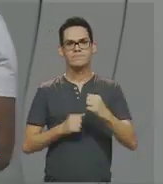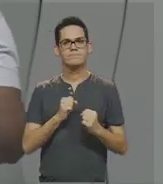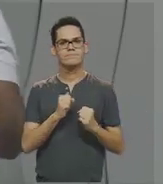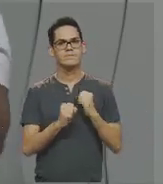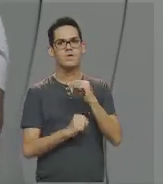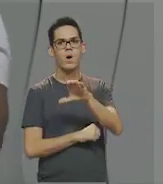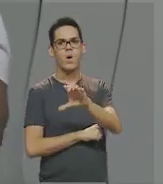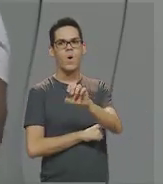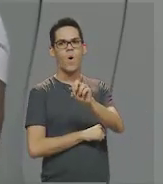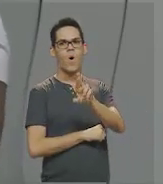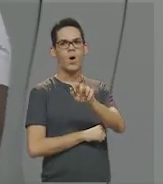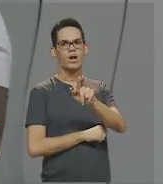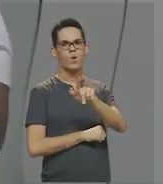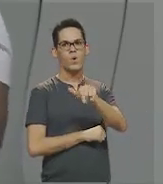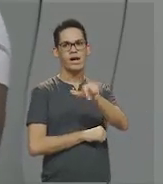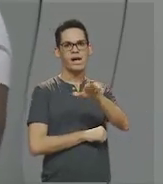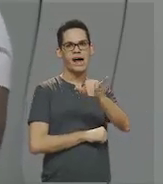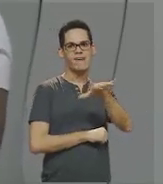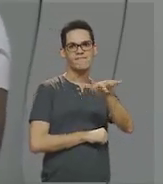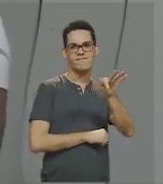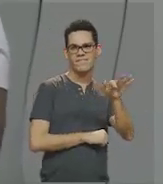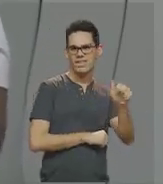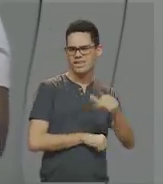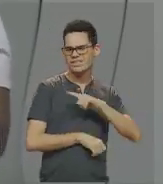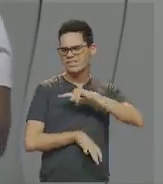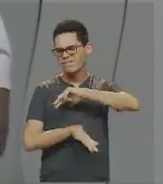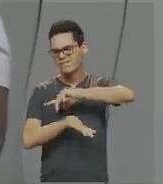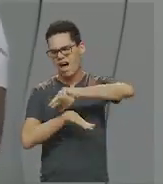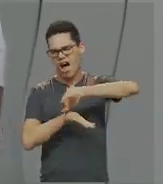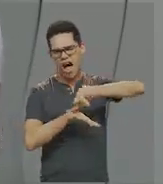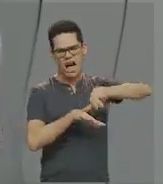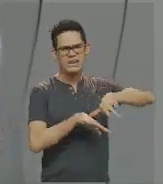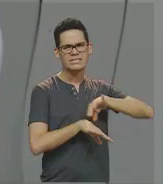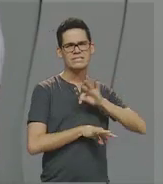É um tanto de técnica, um monte de